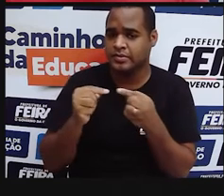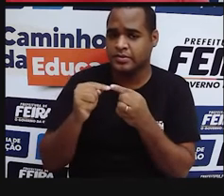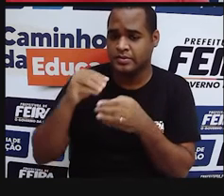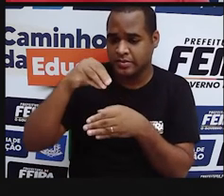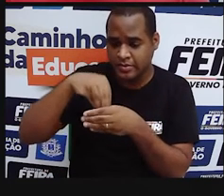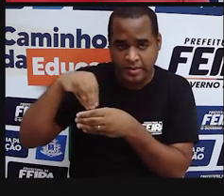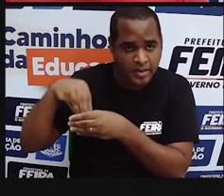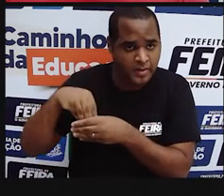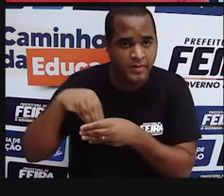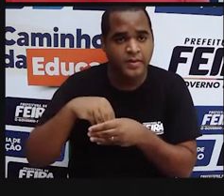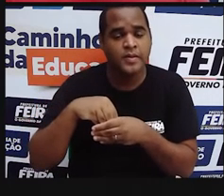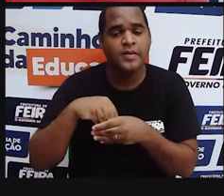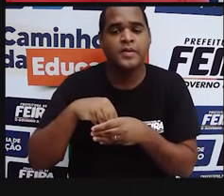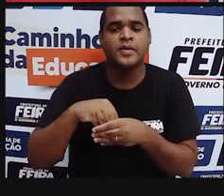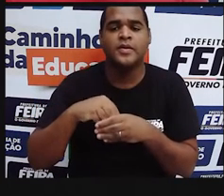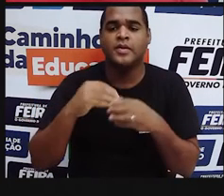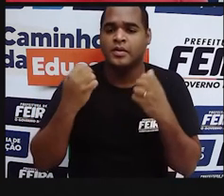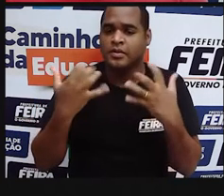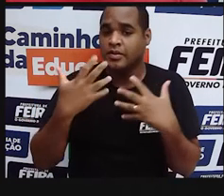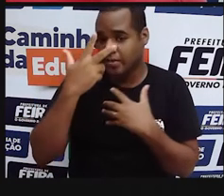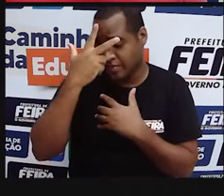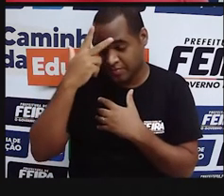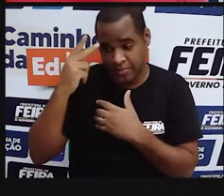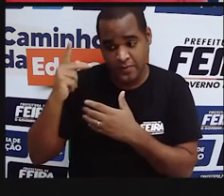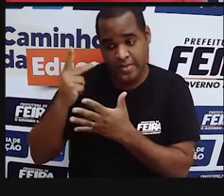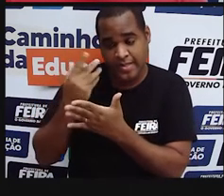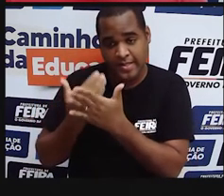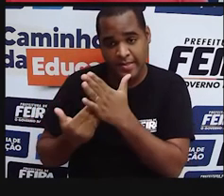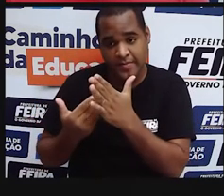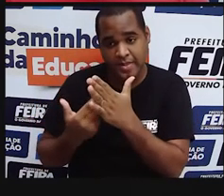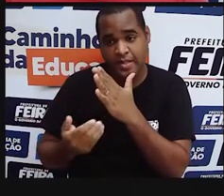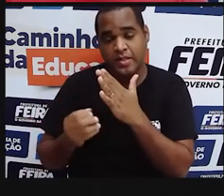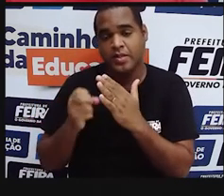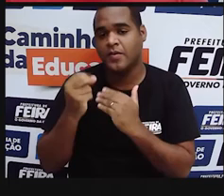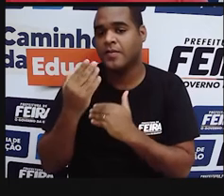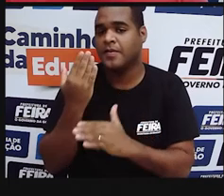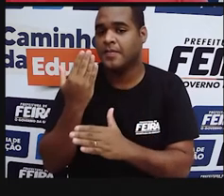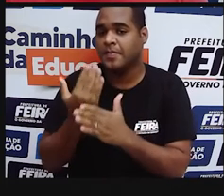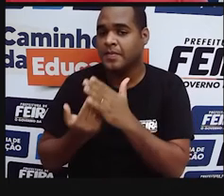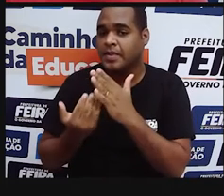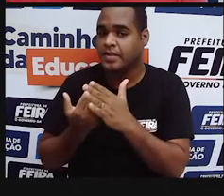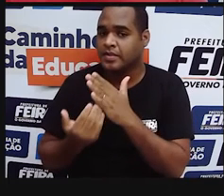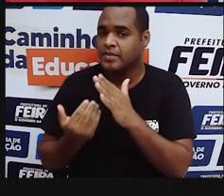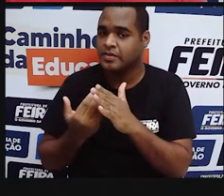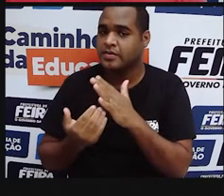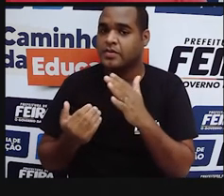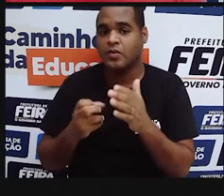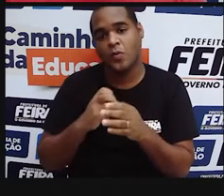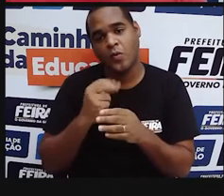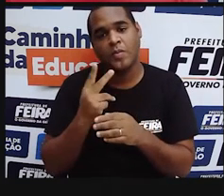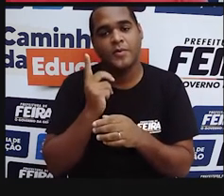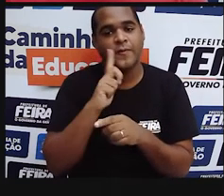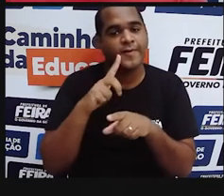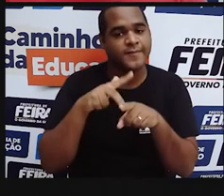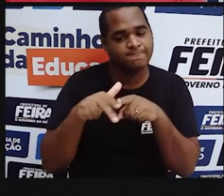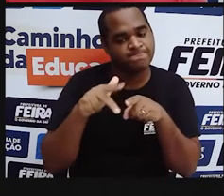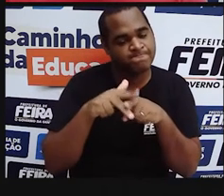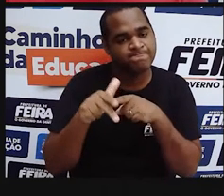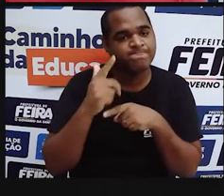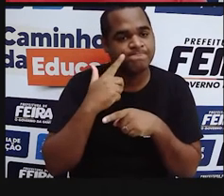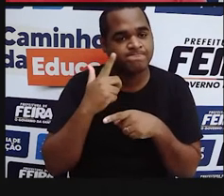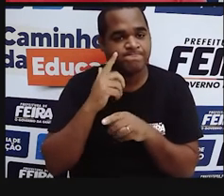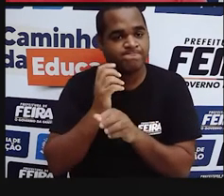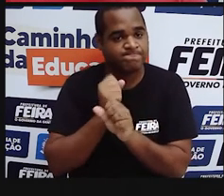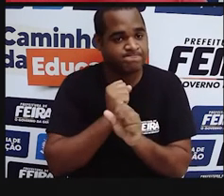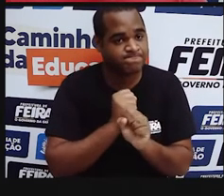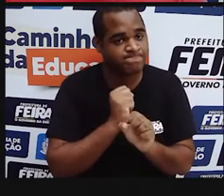voto, de modo que não haja conflito, que quem foi derrotado saiba aceitar sua derrota e quem vencer também saiba